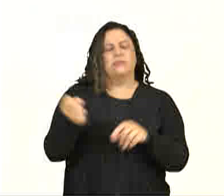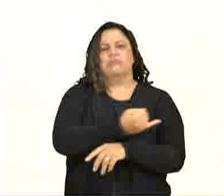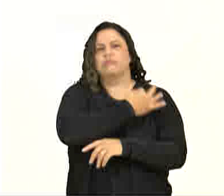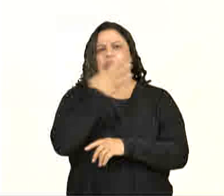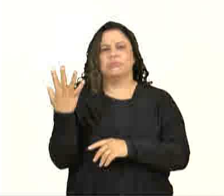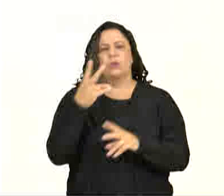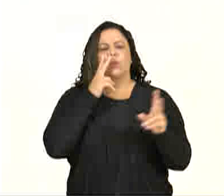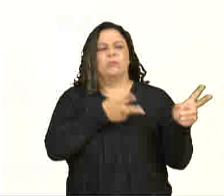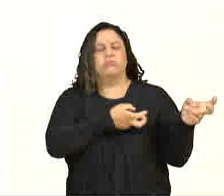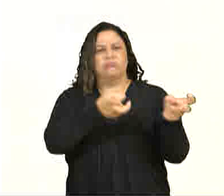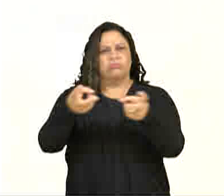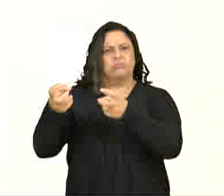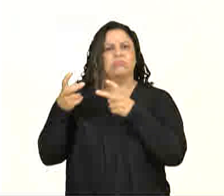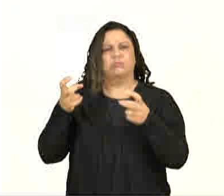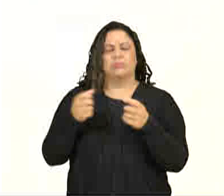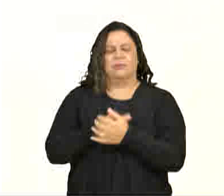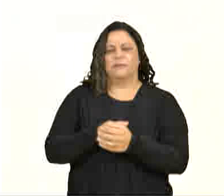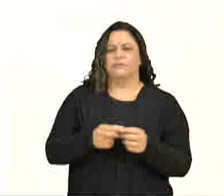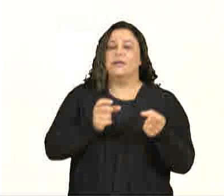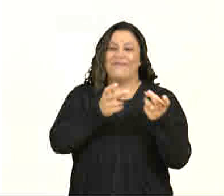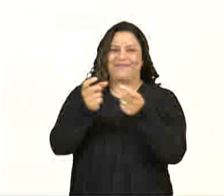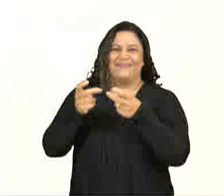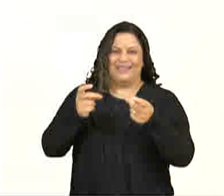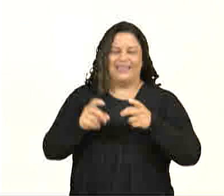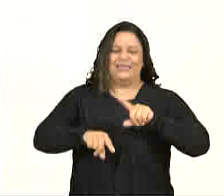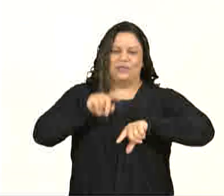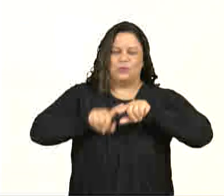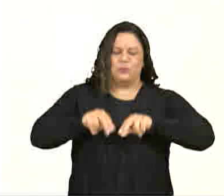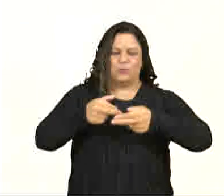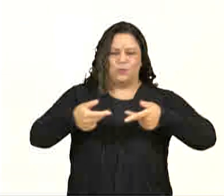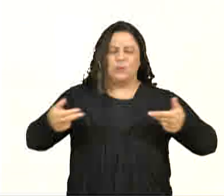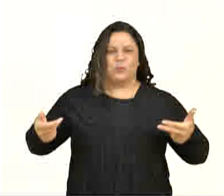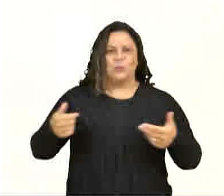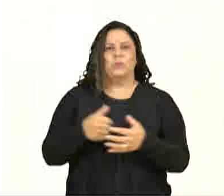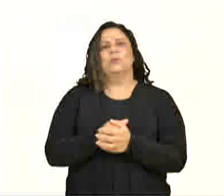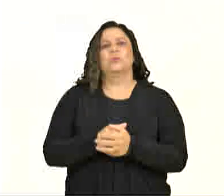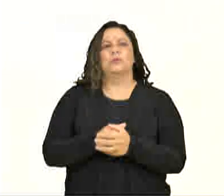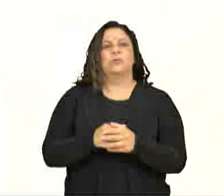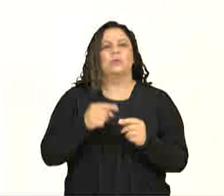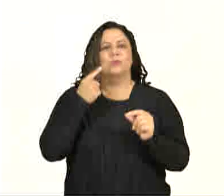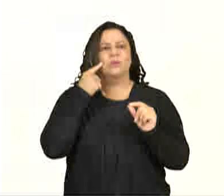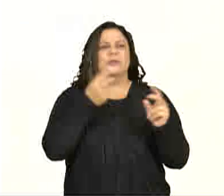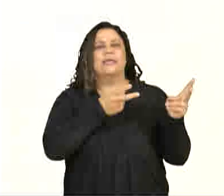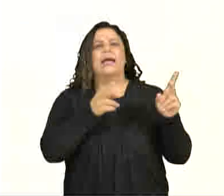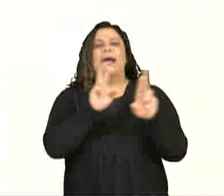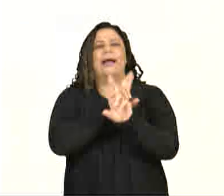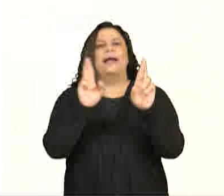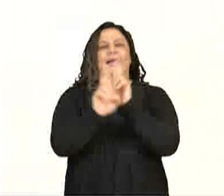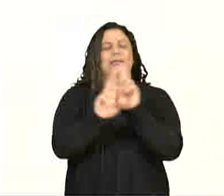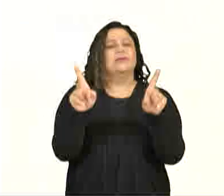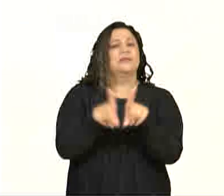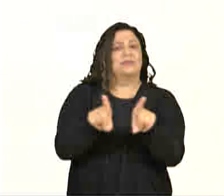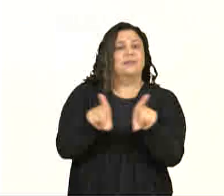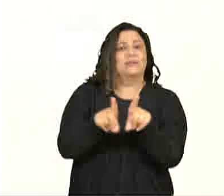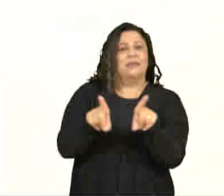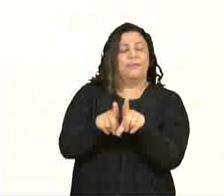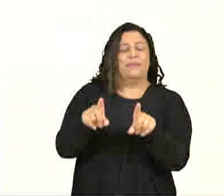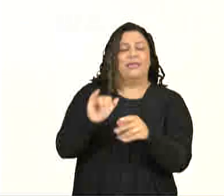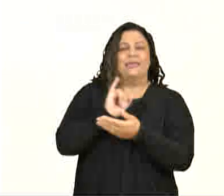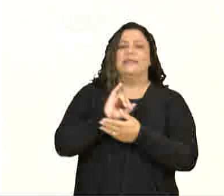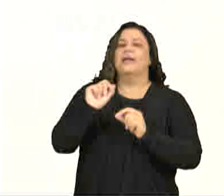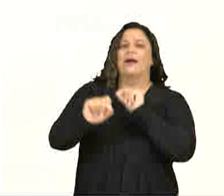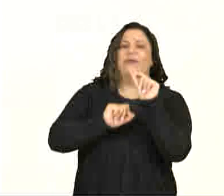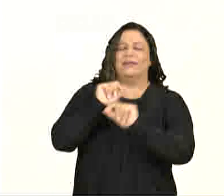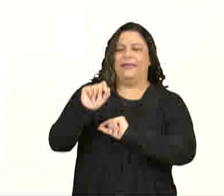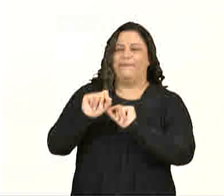essa observação da exportação de produtos primários, e aí citamos alguns aqui. Relacionamos também a relação da importação